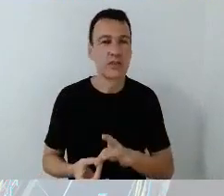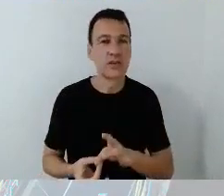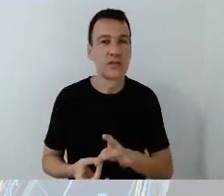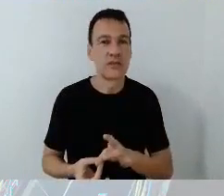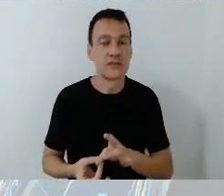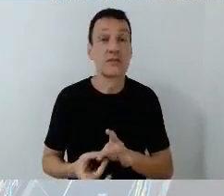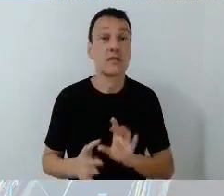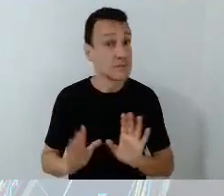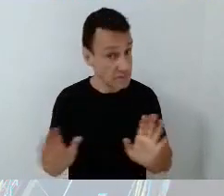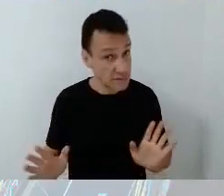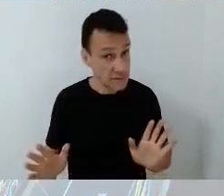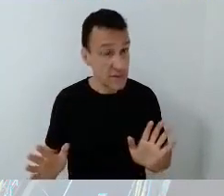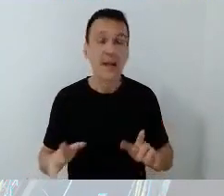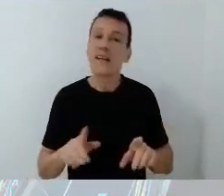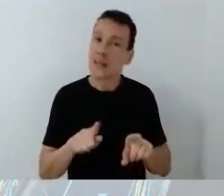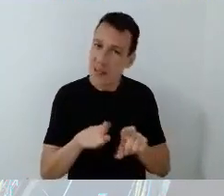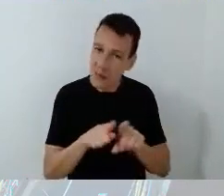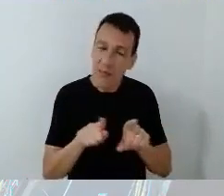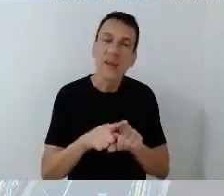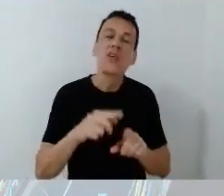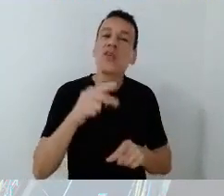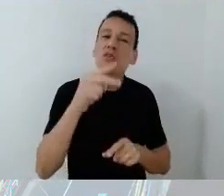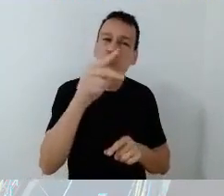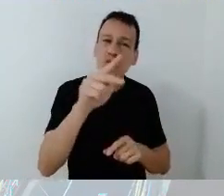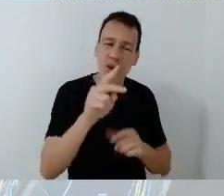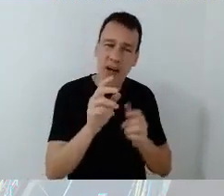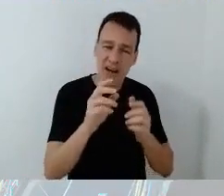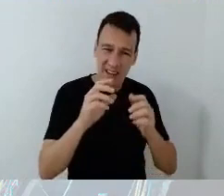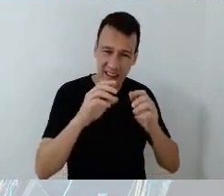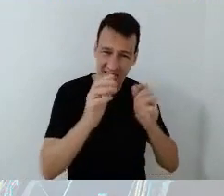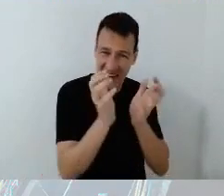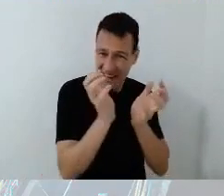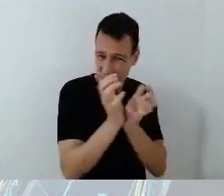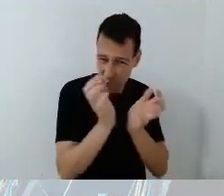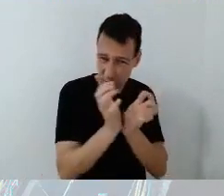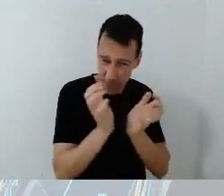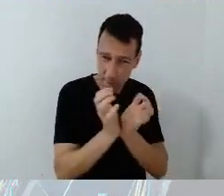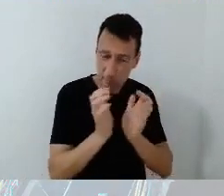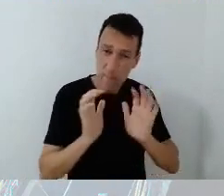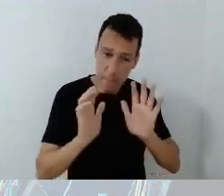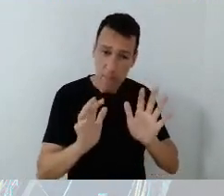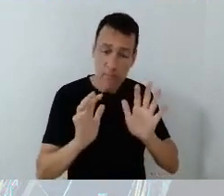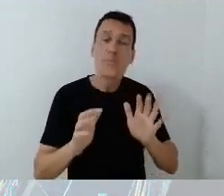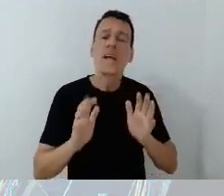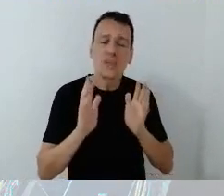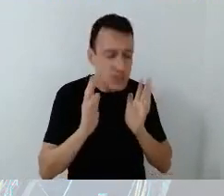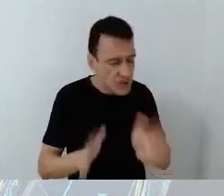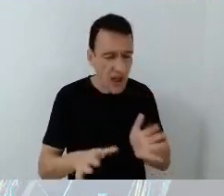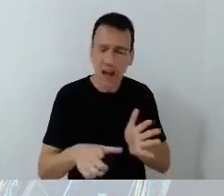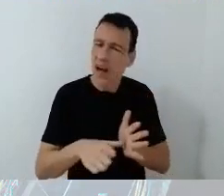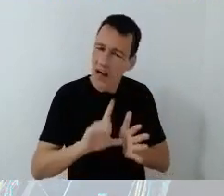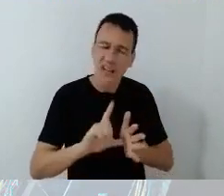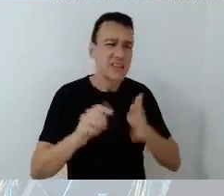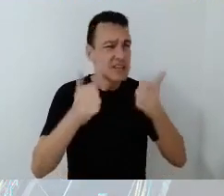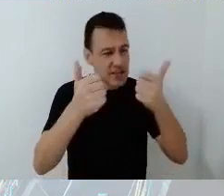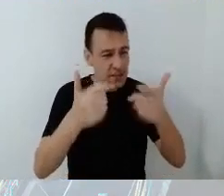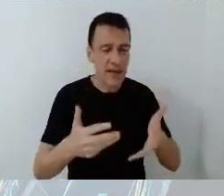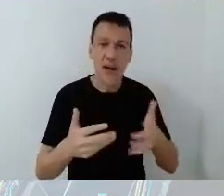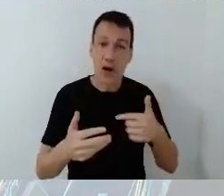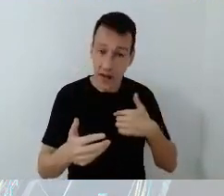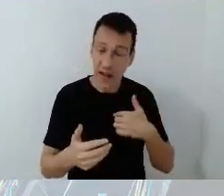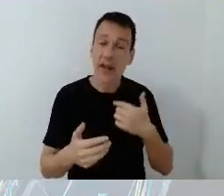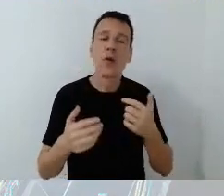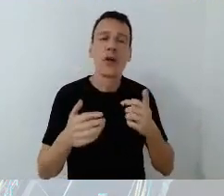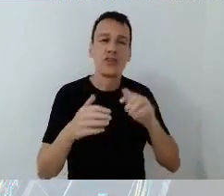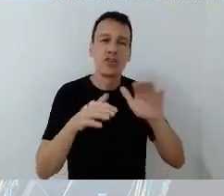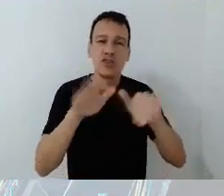equipe, dá o contexto. Sempre que possível, já declara o que você espera. No final, você só